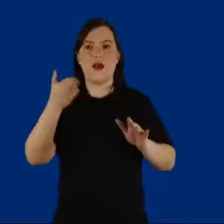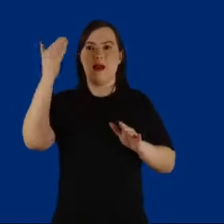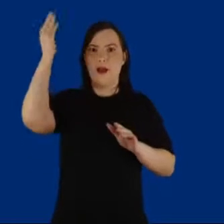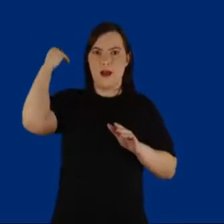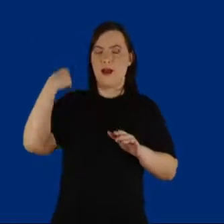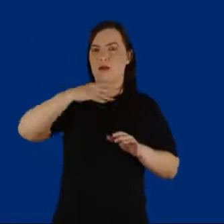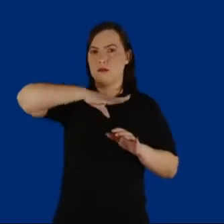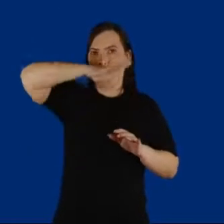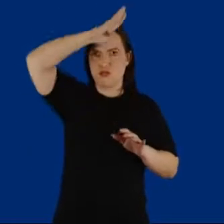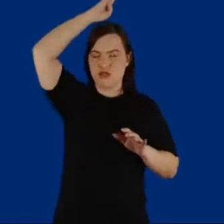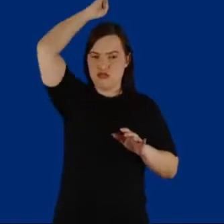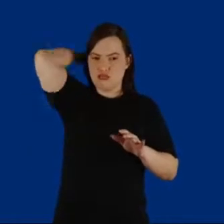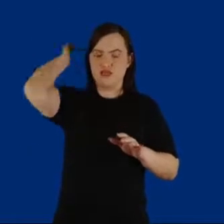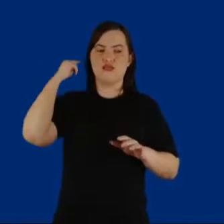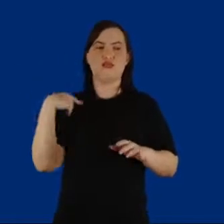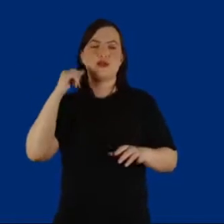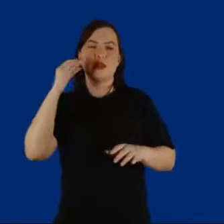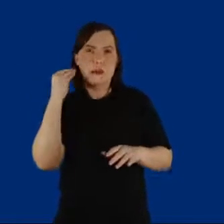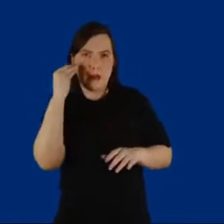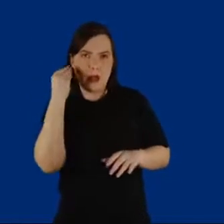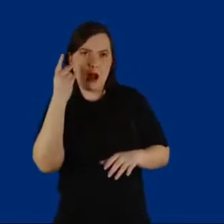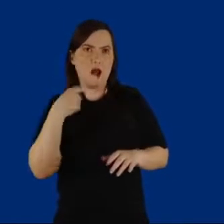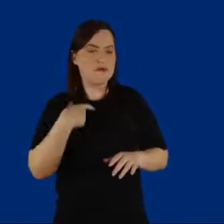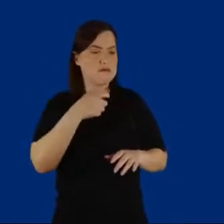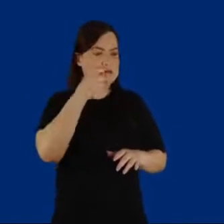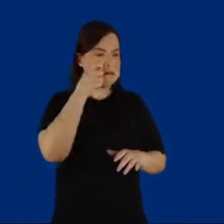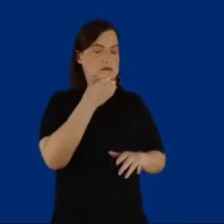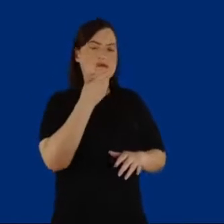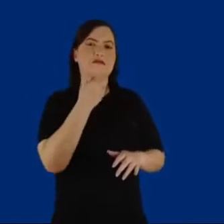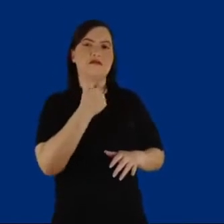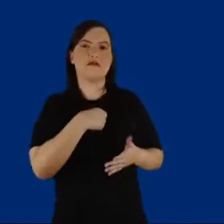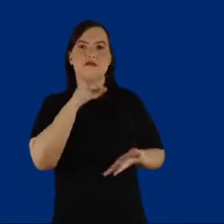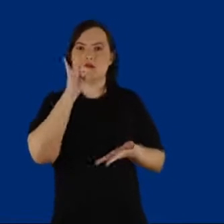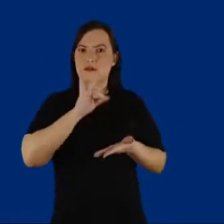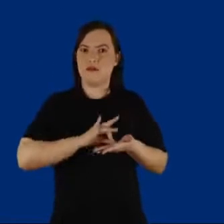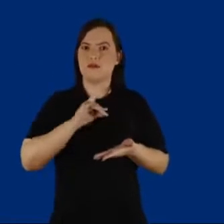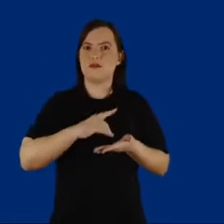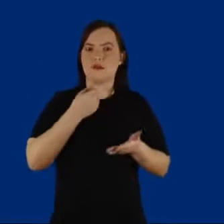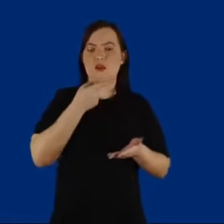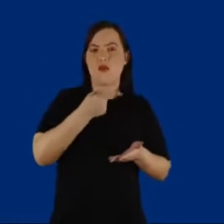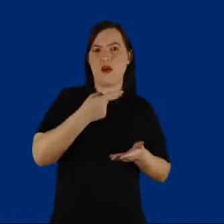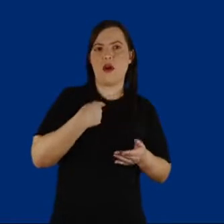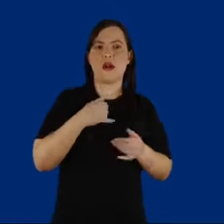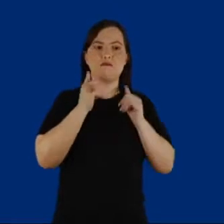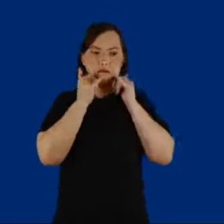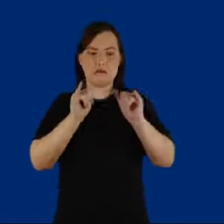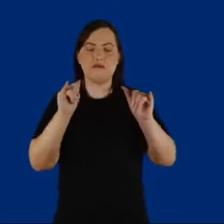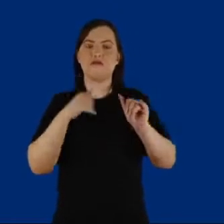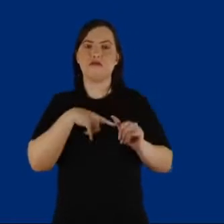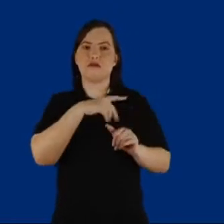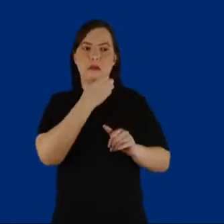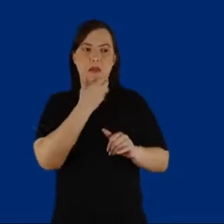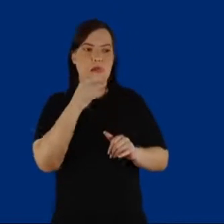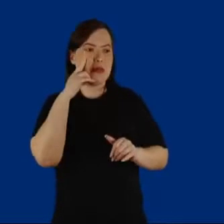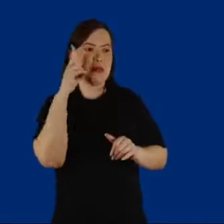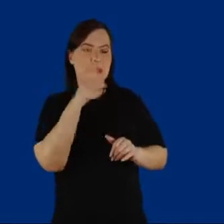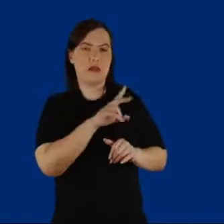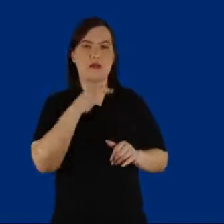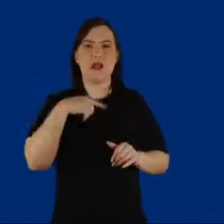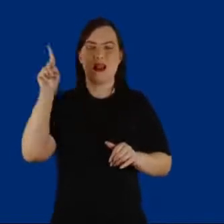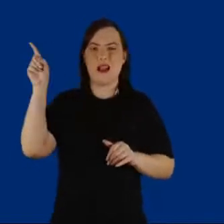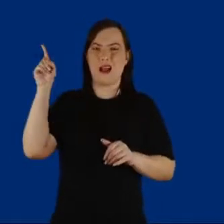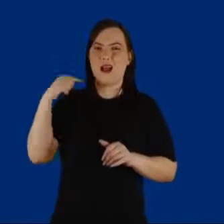uma experiência muito interessante. Eu realmente recomendo isso. E o Jacopau na